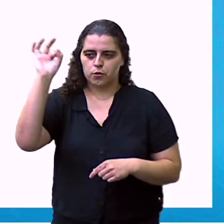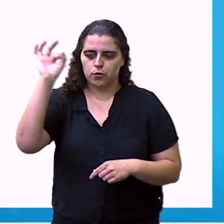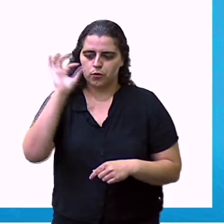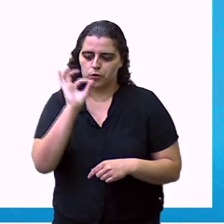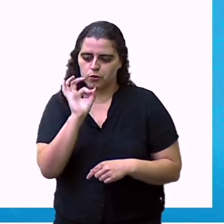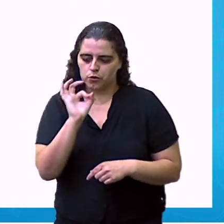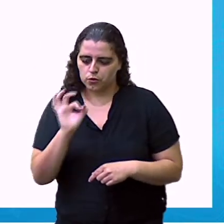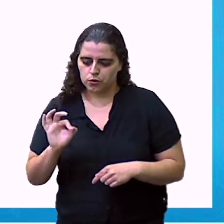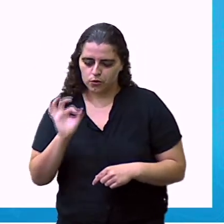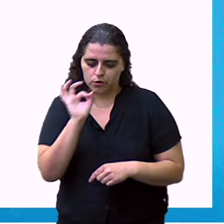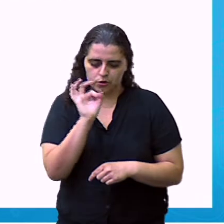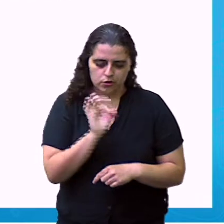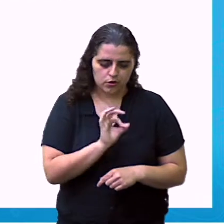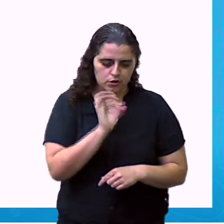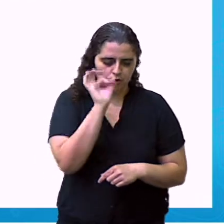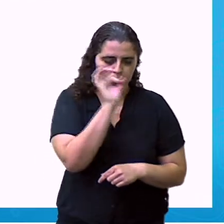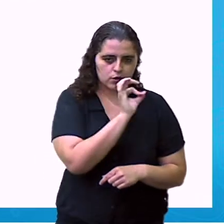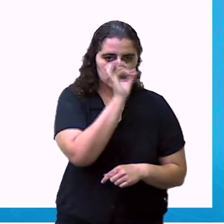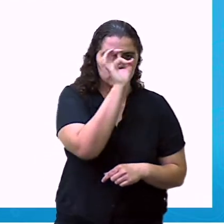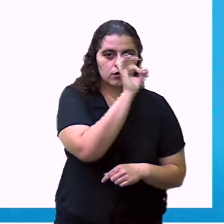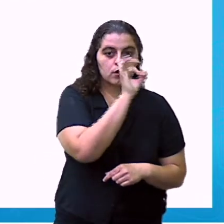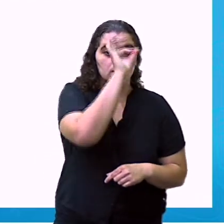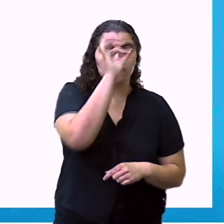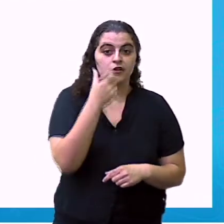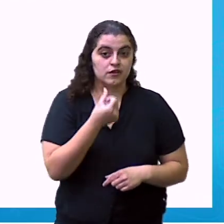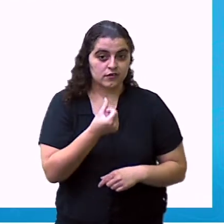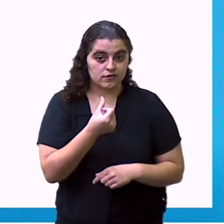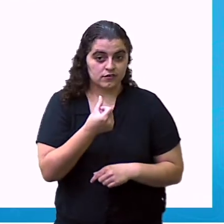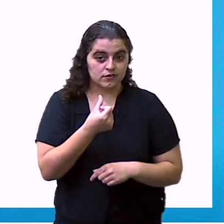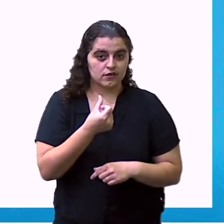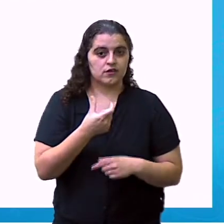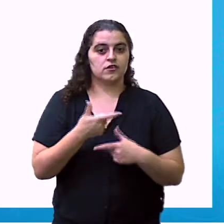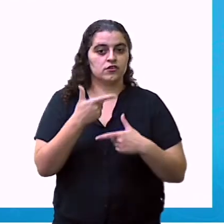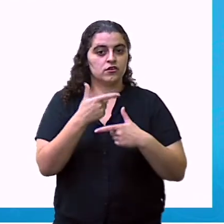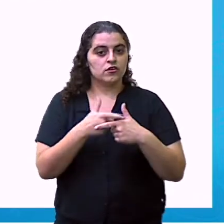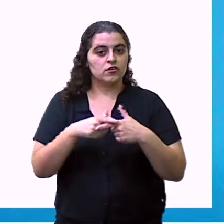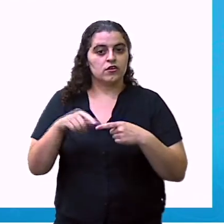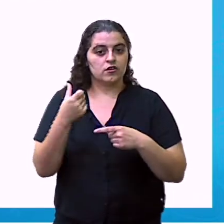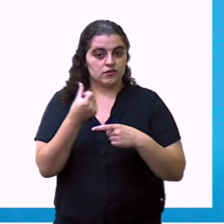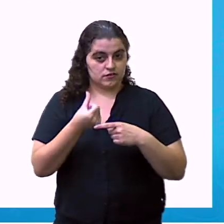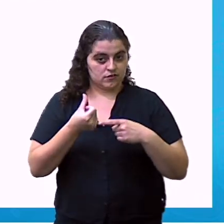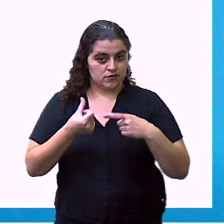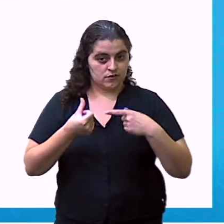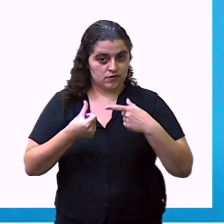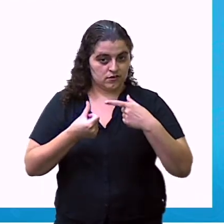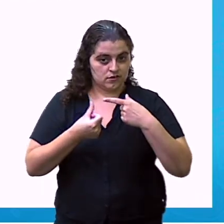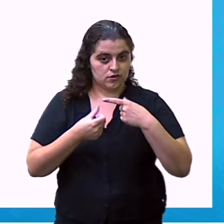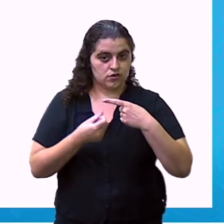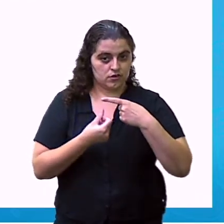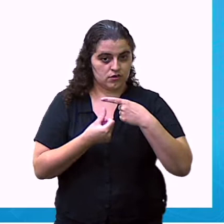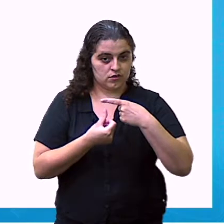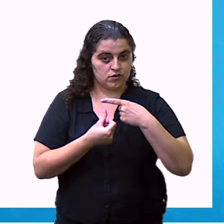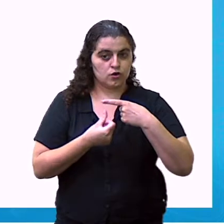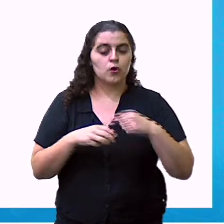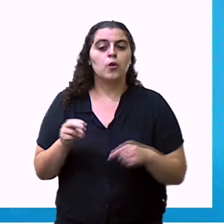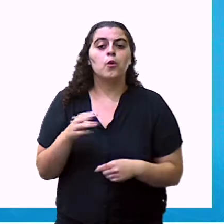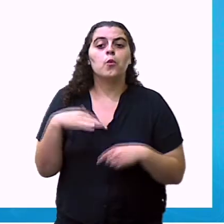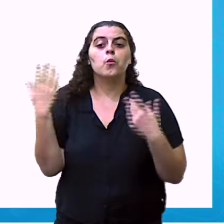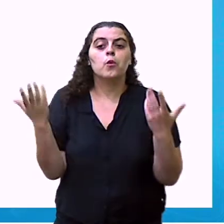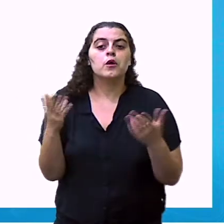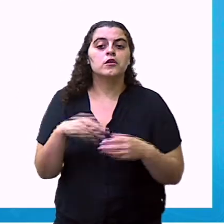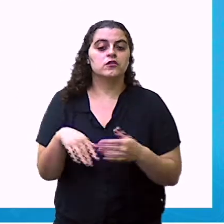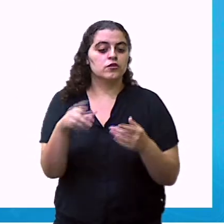nós consumimos? Vamos contar? 1, 2, 3, 4. Ou seja, em